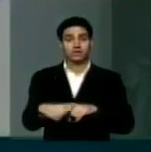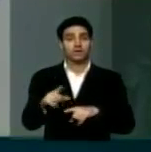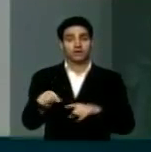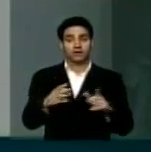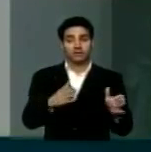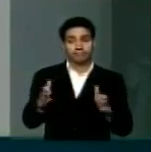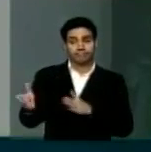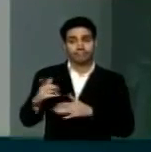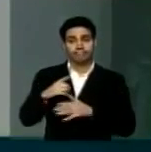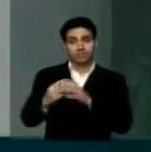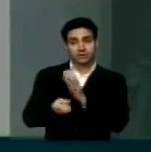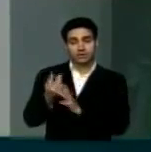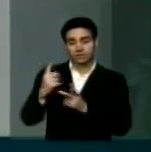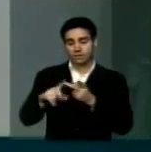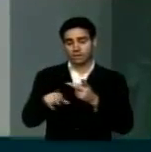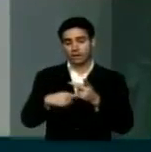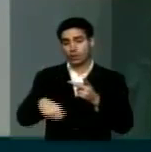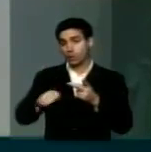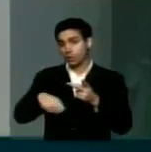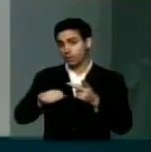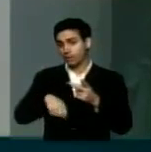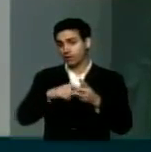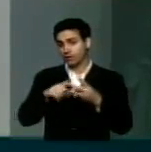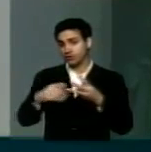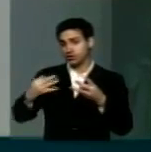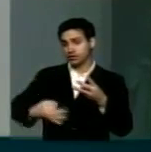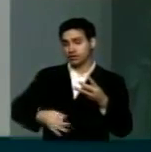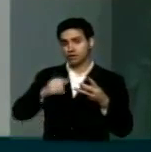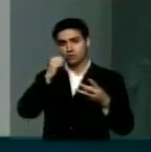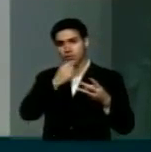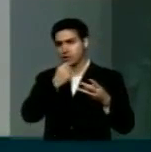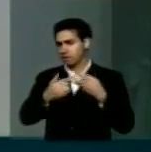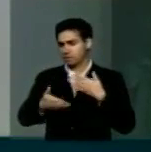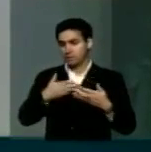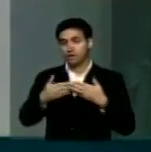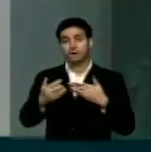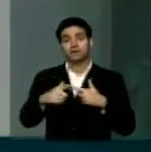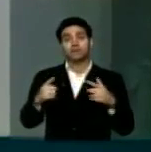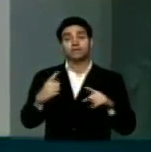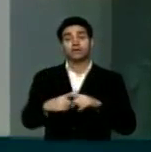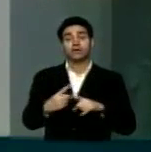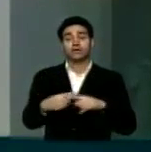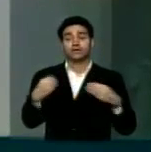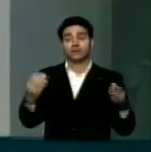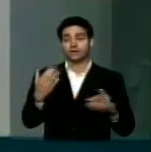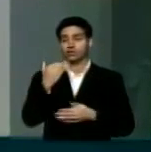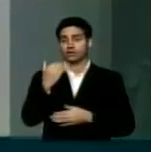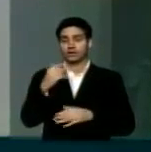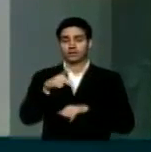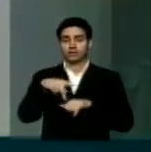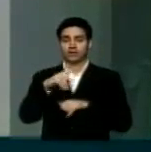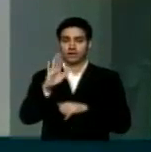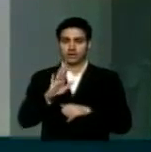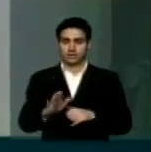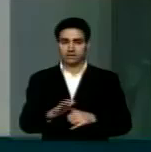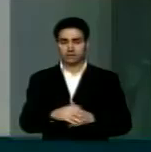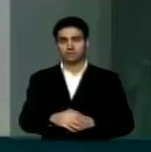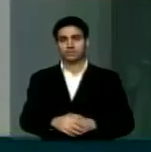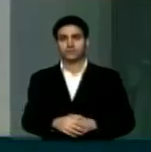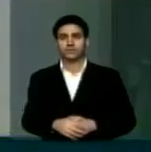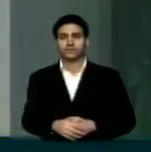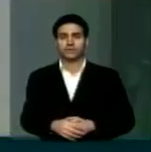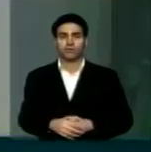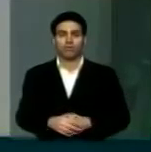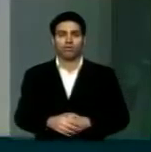cadeia produtiva, a economia, a dignidade de homens e mulheres que alimentam a nação brasileira. É o